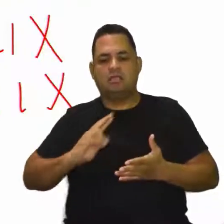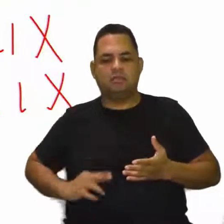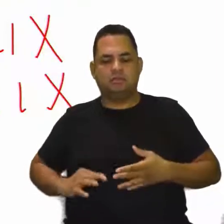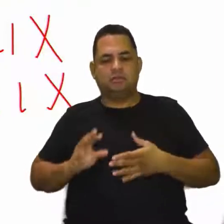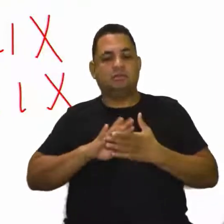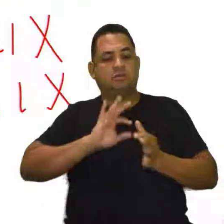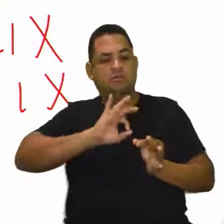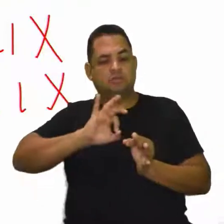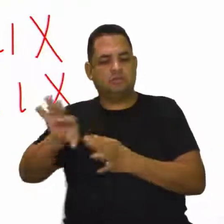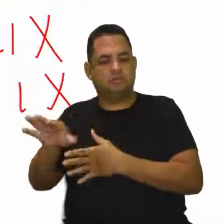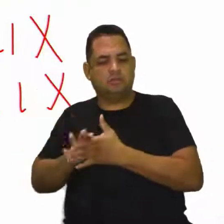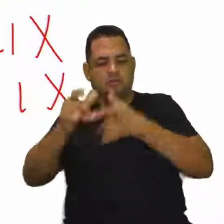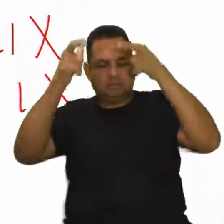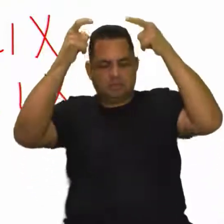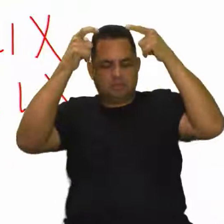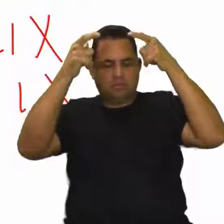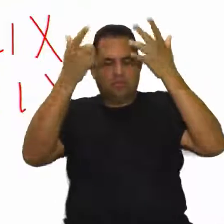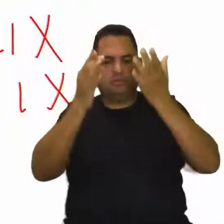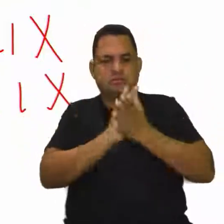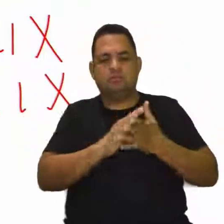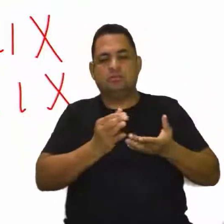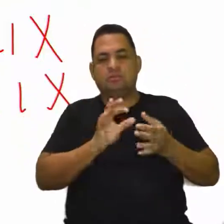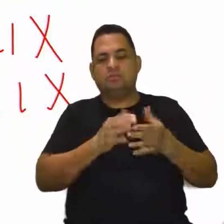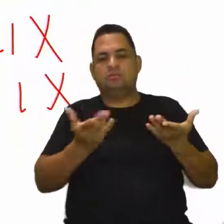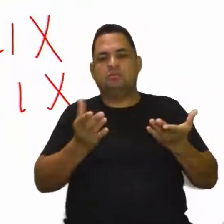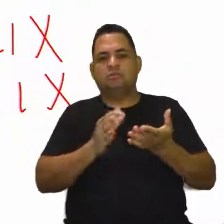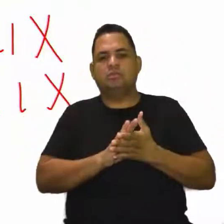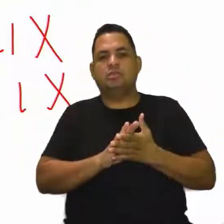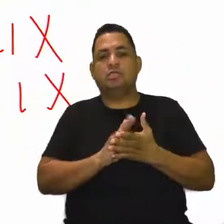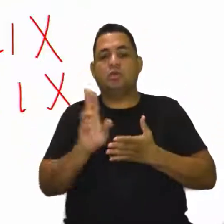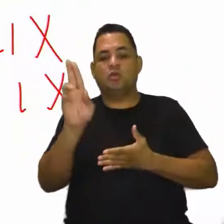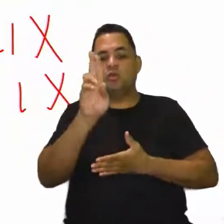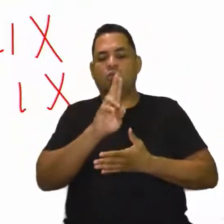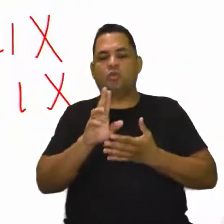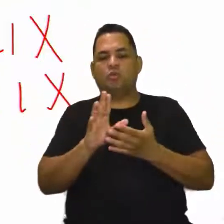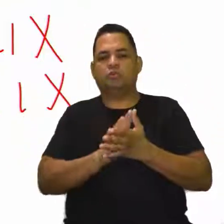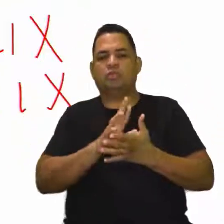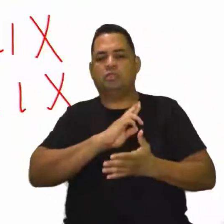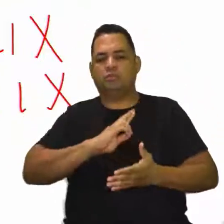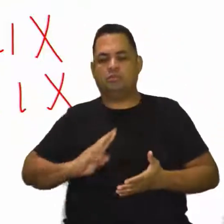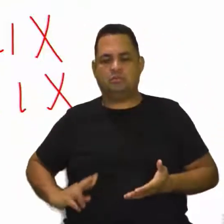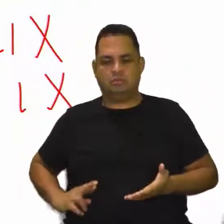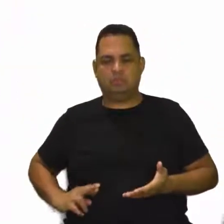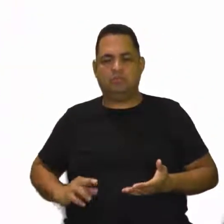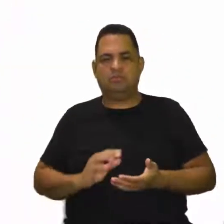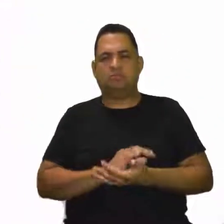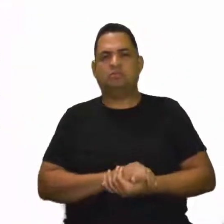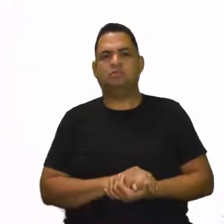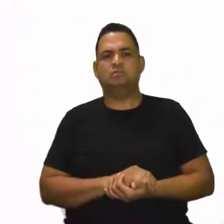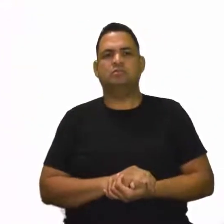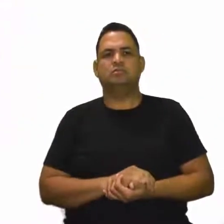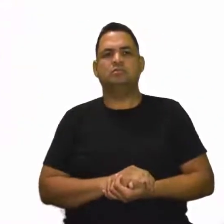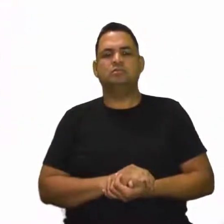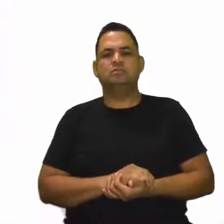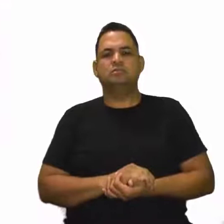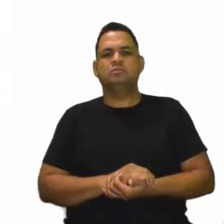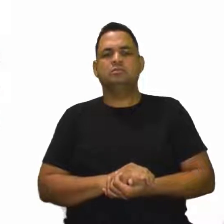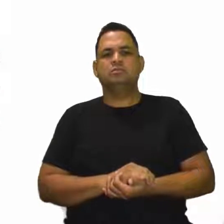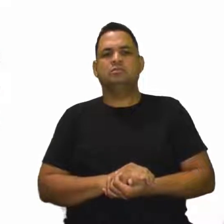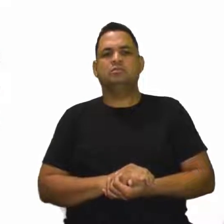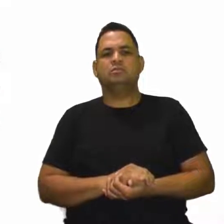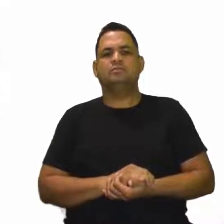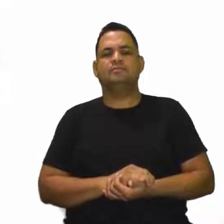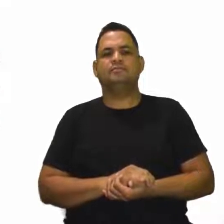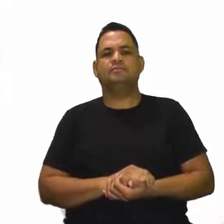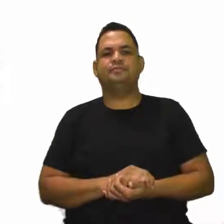deixa de ser império e o Brasil adota o termo republicano. Vamos chegar lá para vocês compreenderem muito mais, tá bom? Só